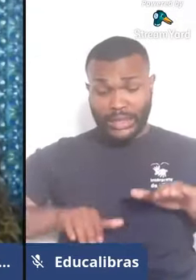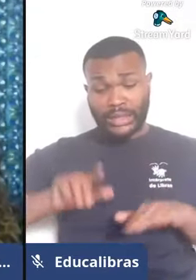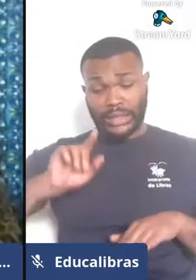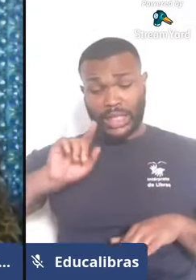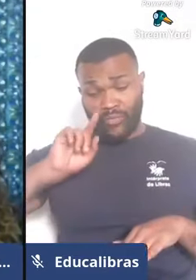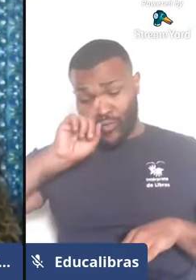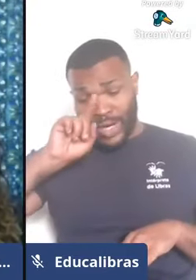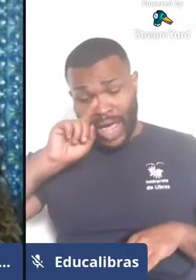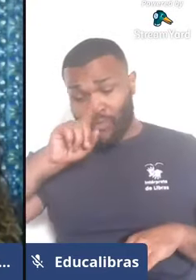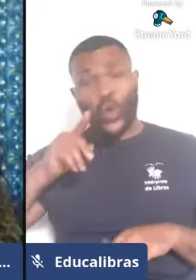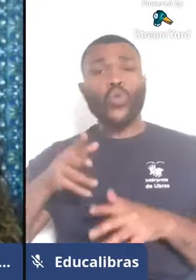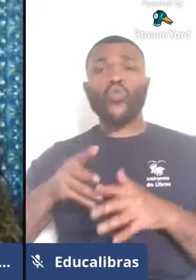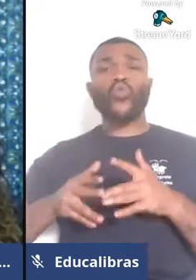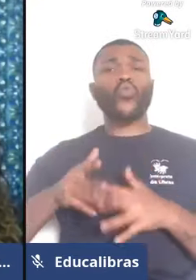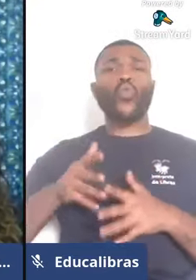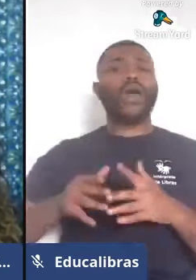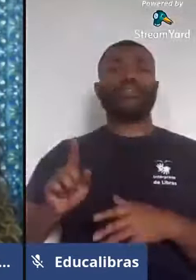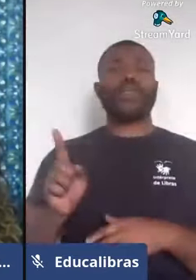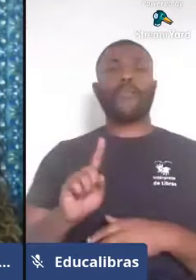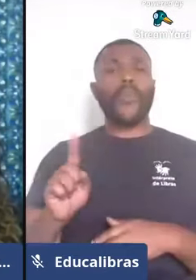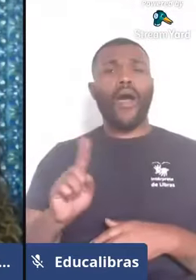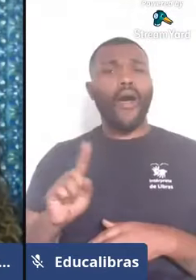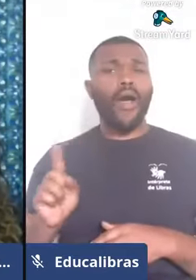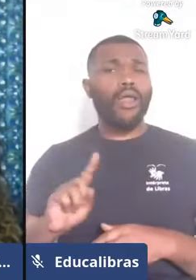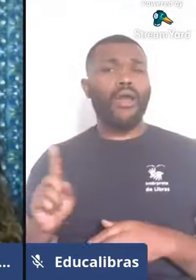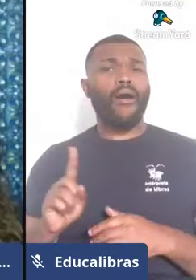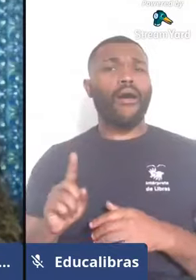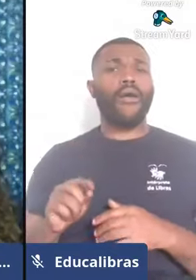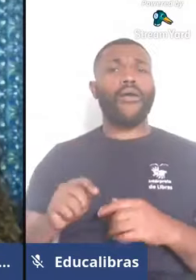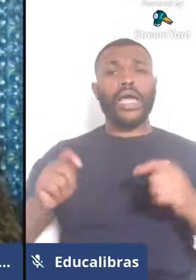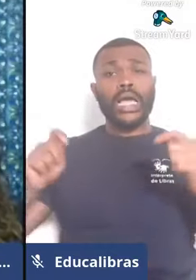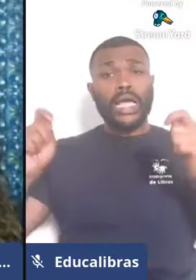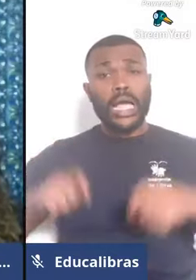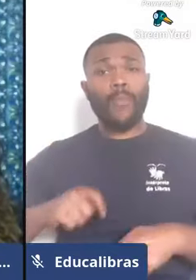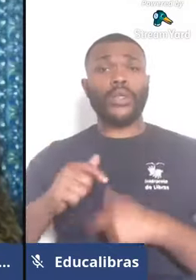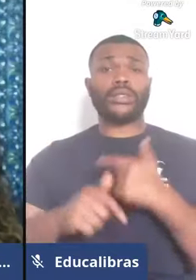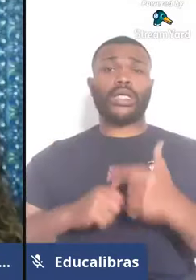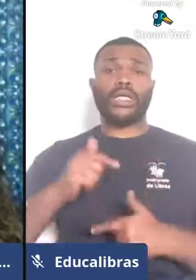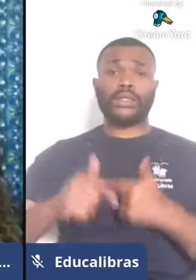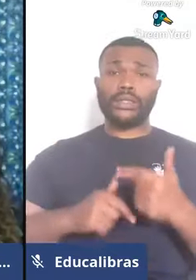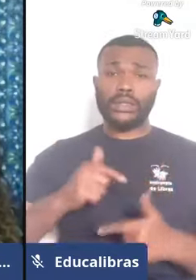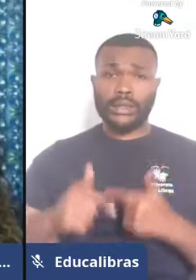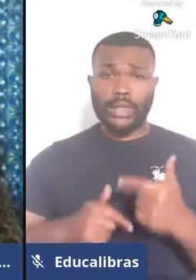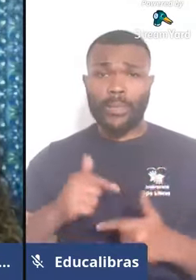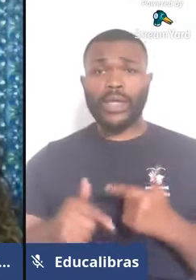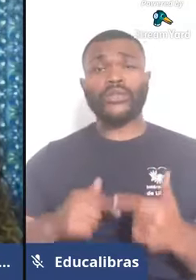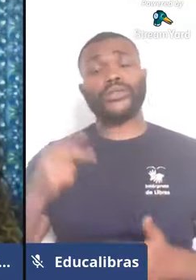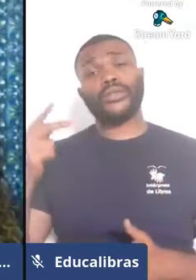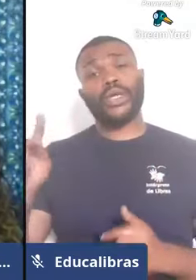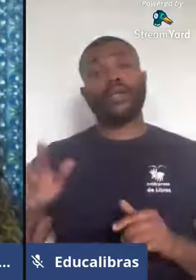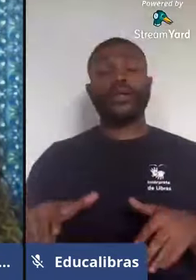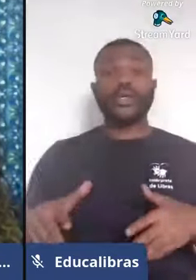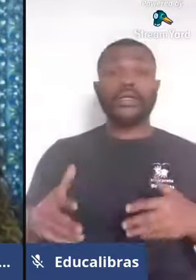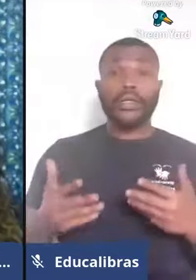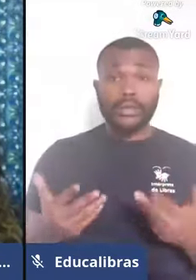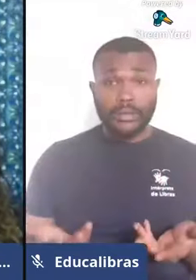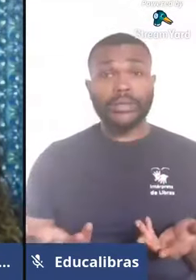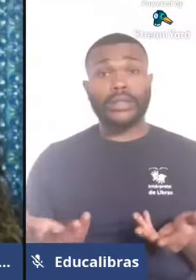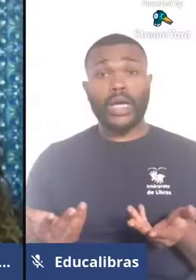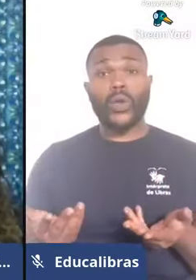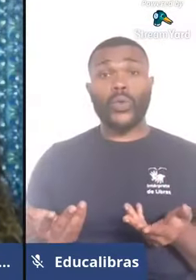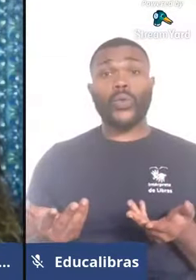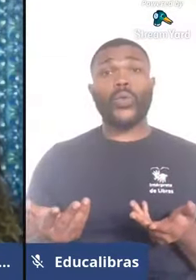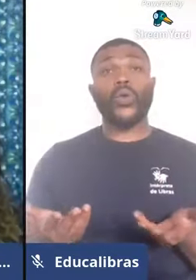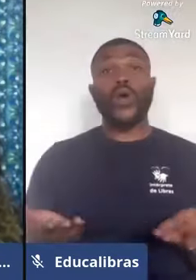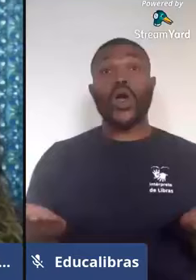atrapalhe em questões de capacidade de trabalho e outras questões. Então, né, é um momento